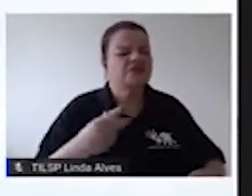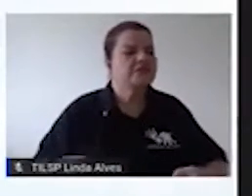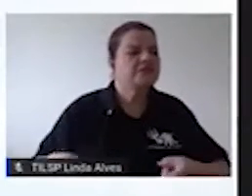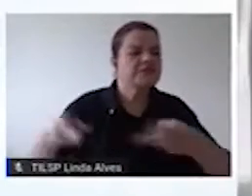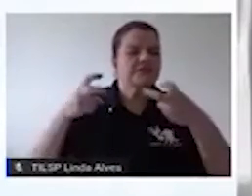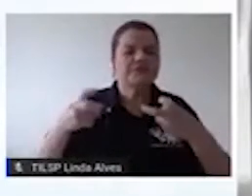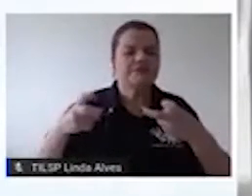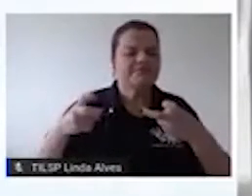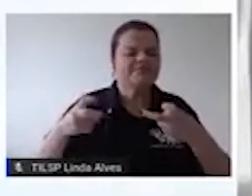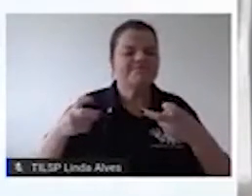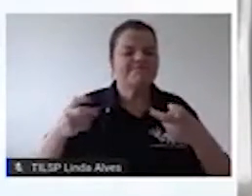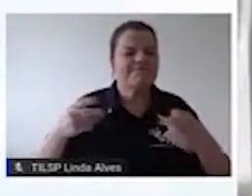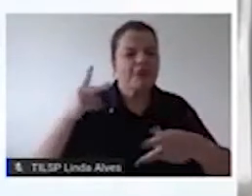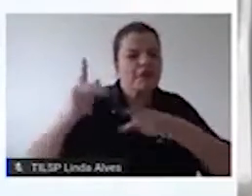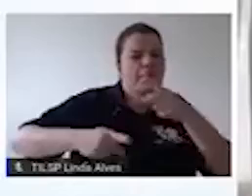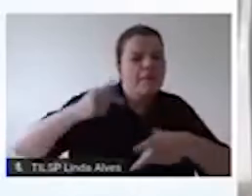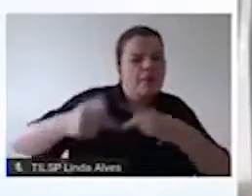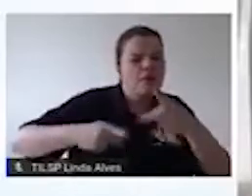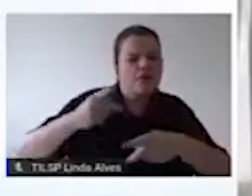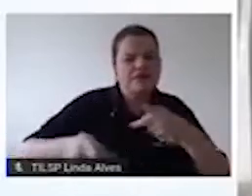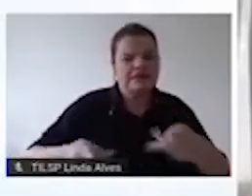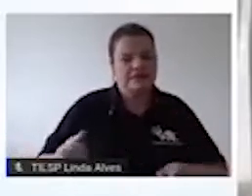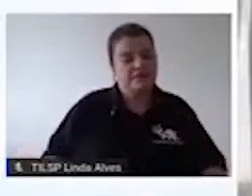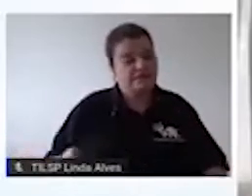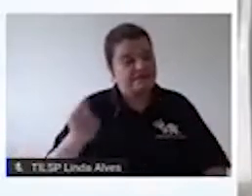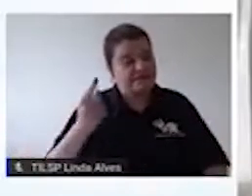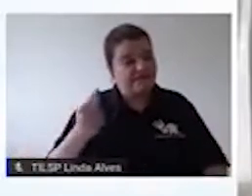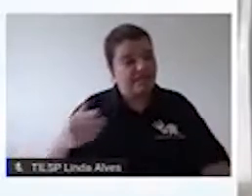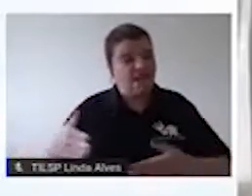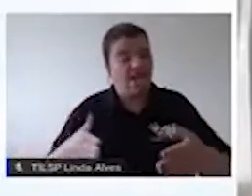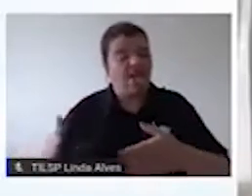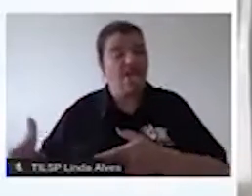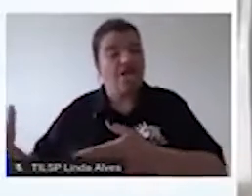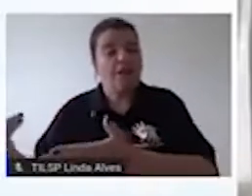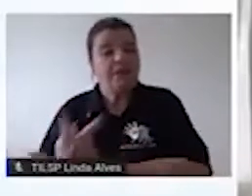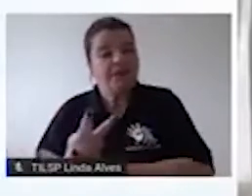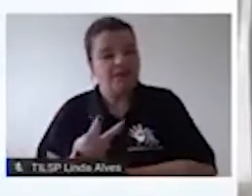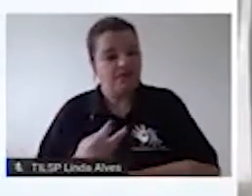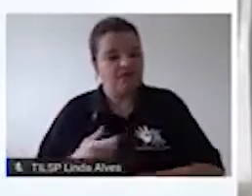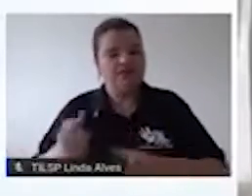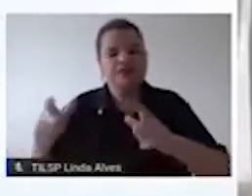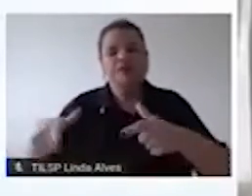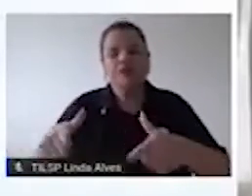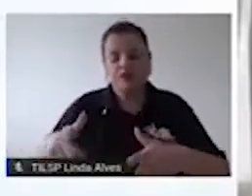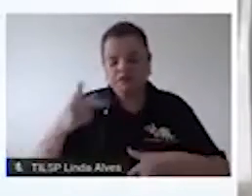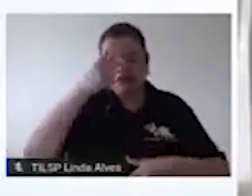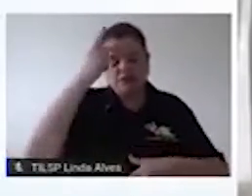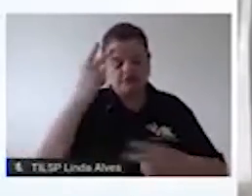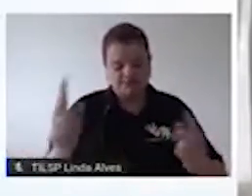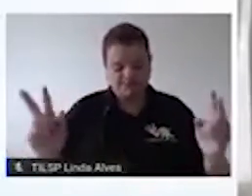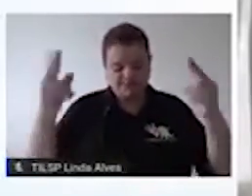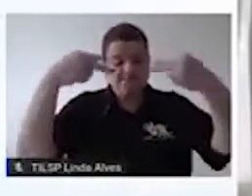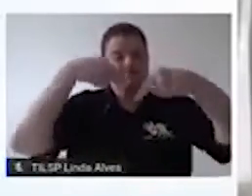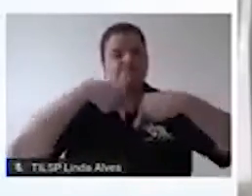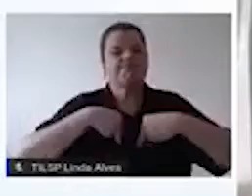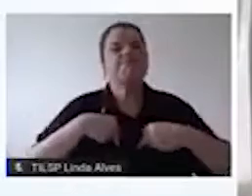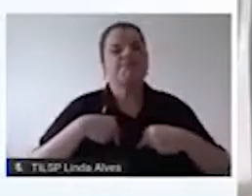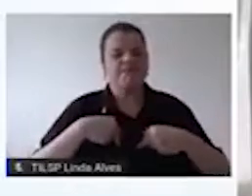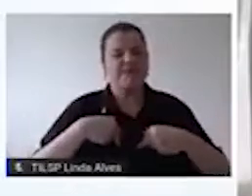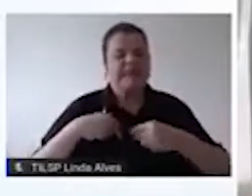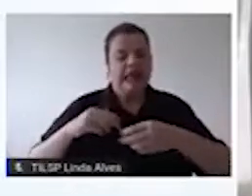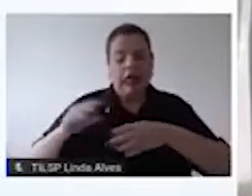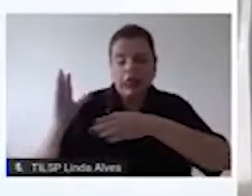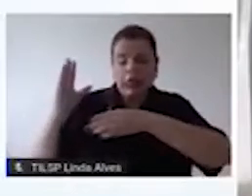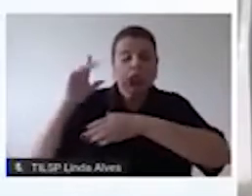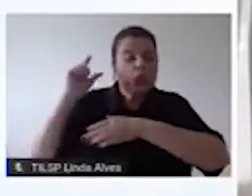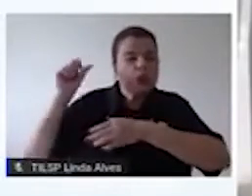talvez a população se deu conta de que não era por aí, e que as pessoas, né, que têm dentro delas esse sentido vão ter que guardar. Vai voltar a